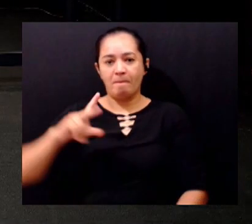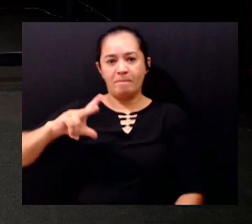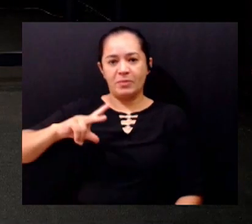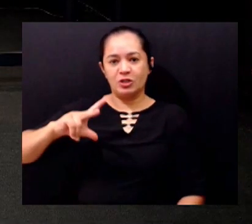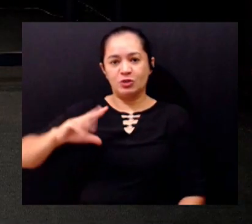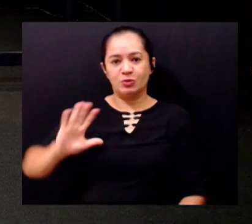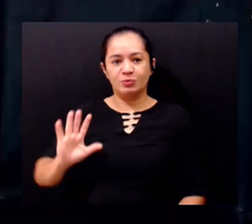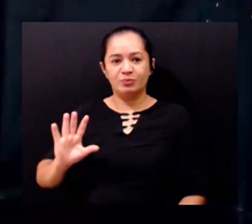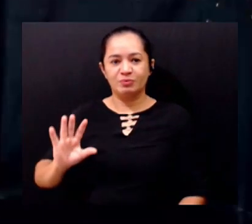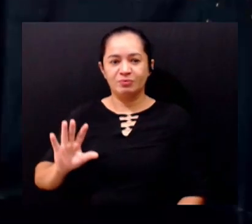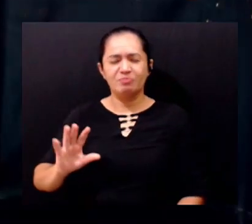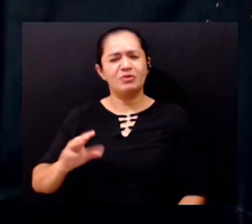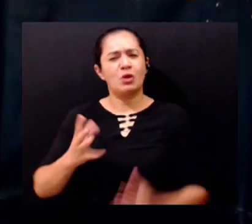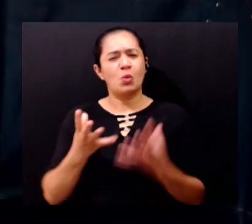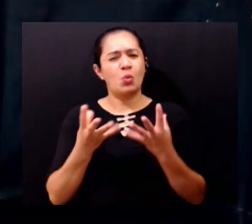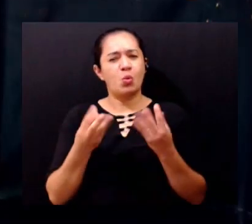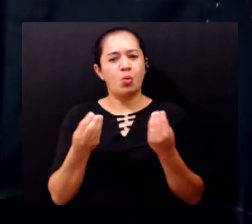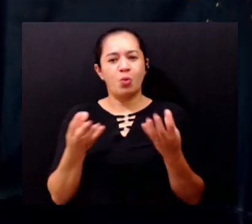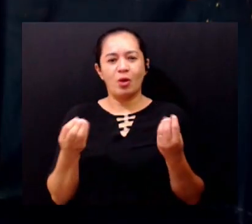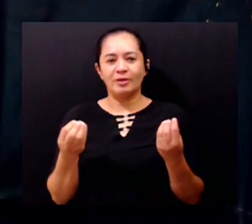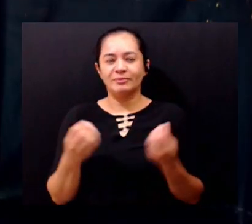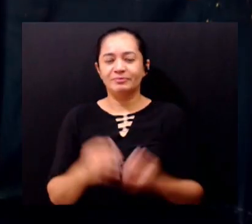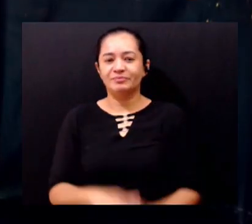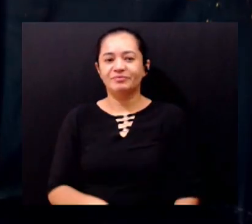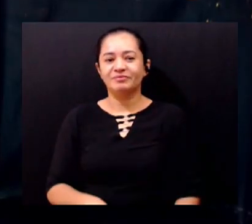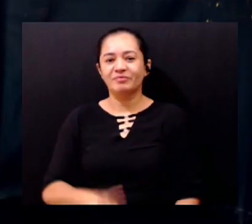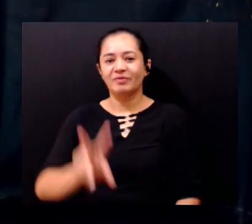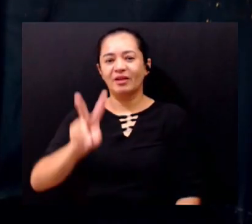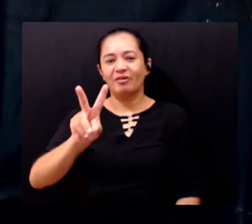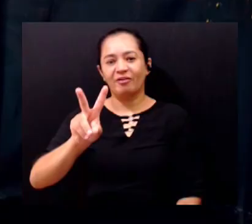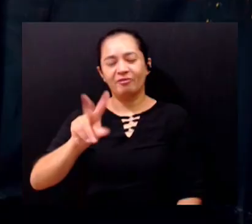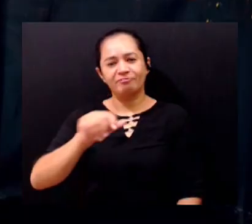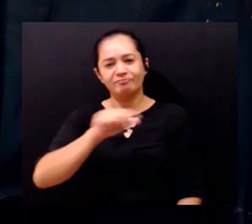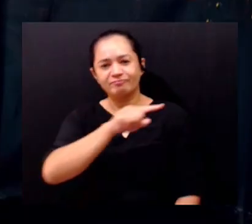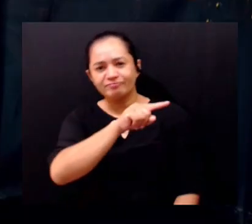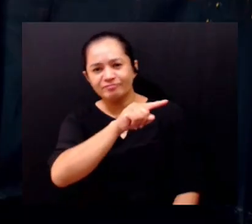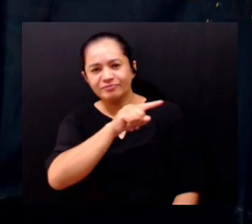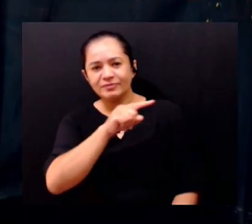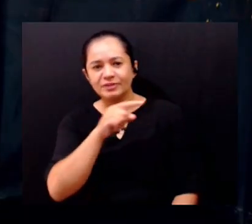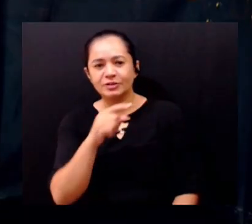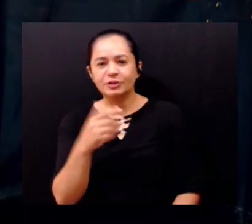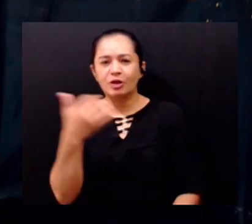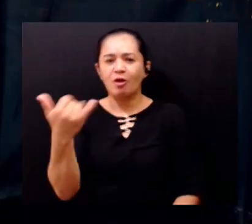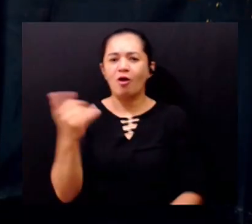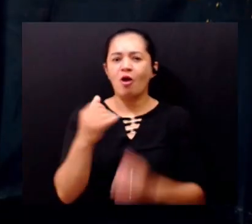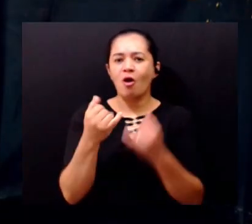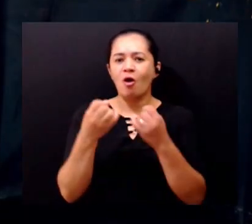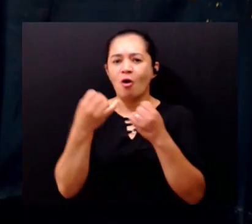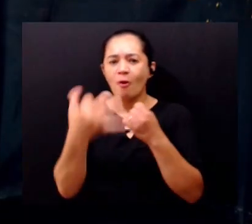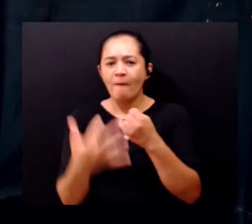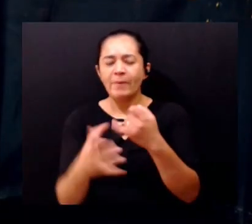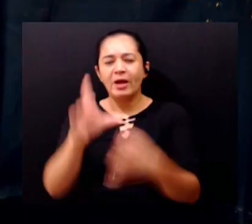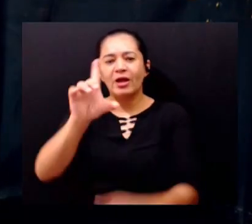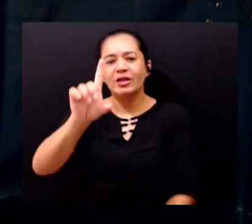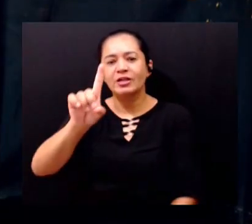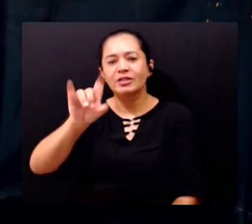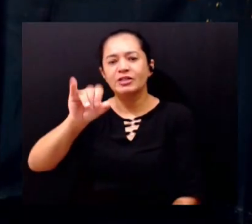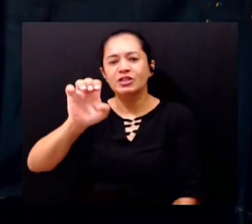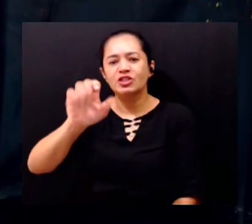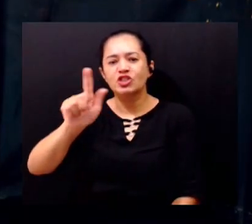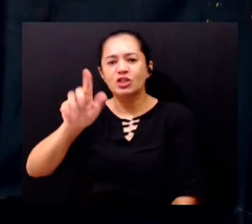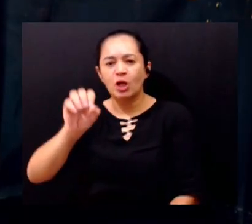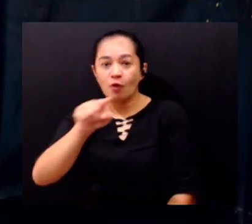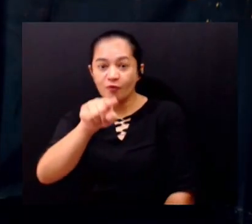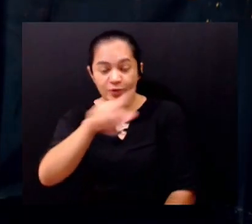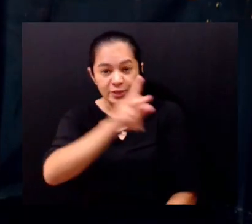coisa. Tá certo. Agora, você, conta pra gente, Diego Augusto, você é professor, é